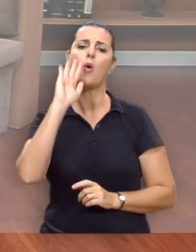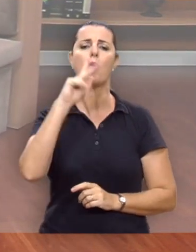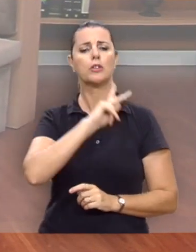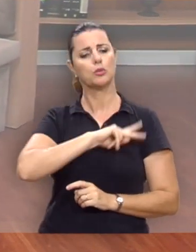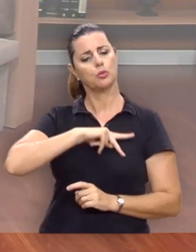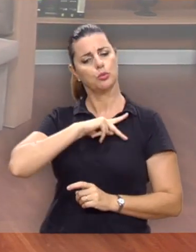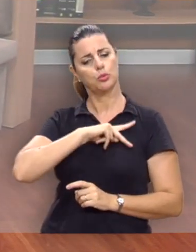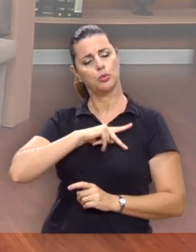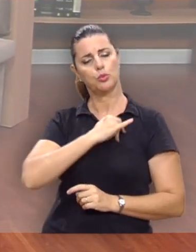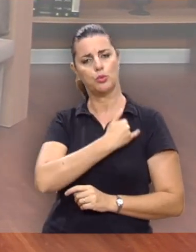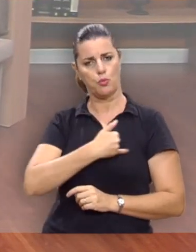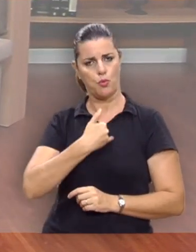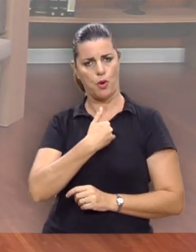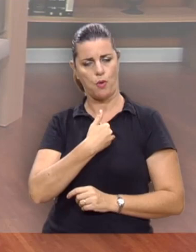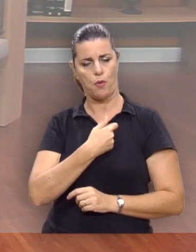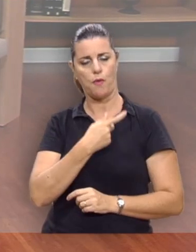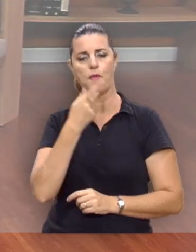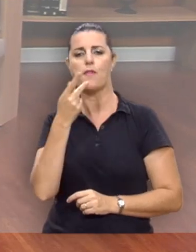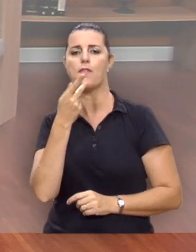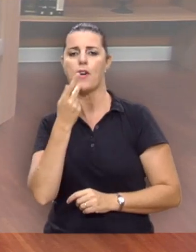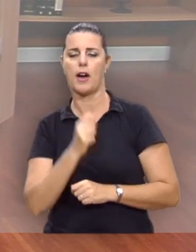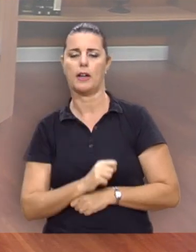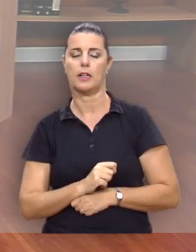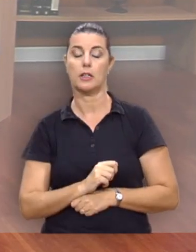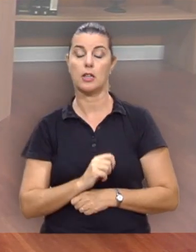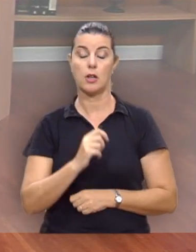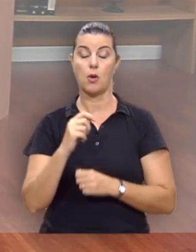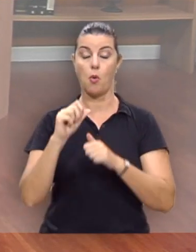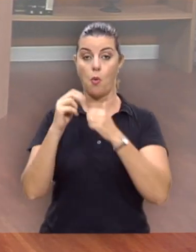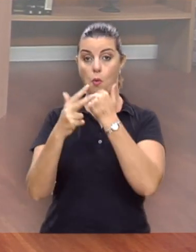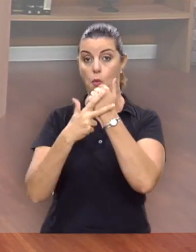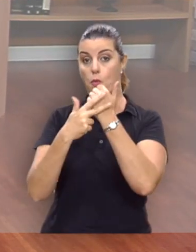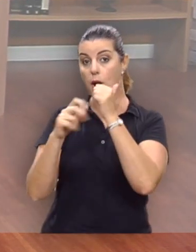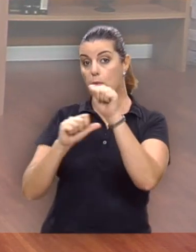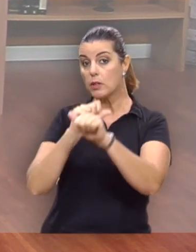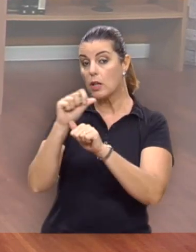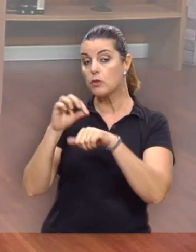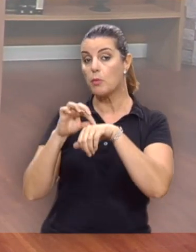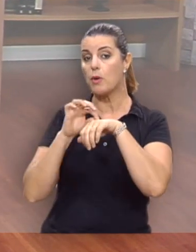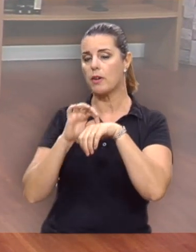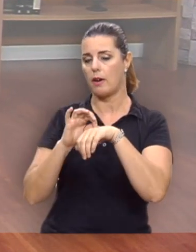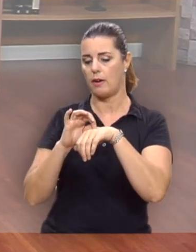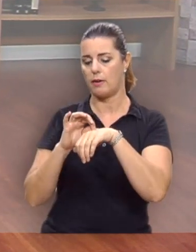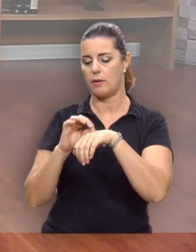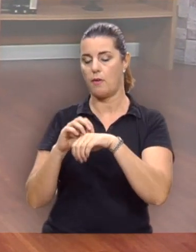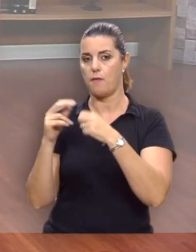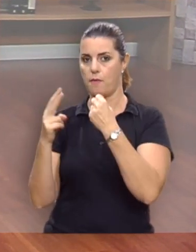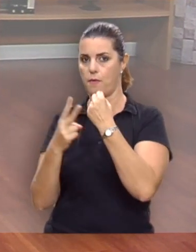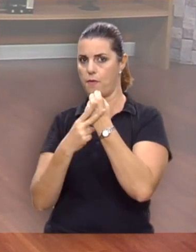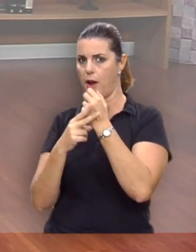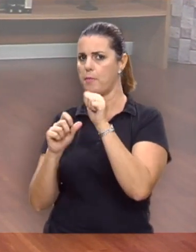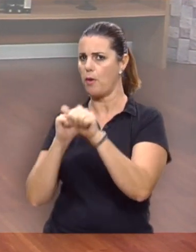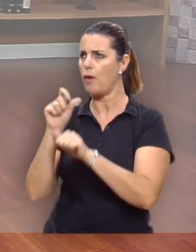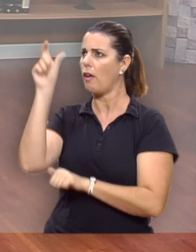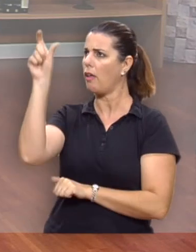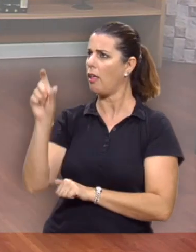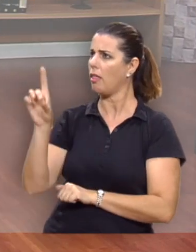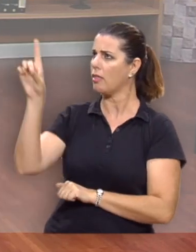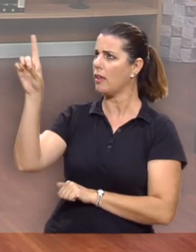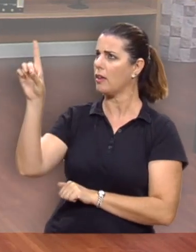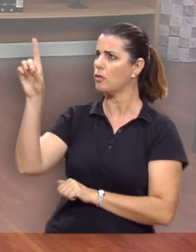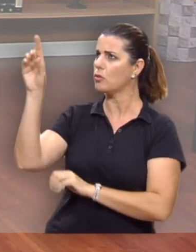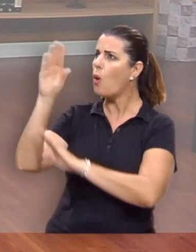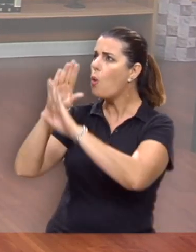apóstolo João diz que o Verbo se fez carne, nós precisamos entender que o Verbo, sendo Deus, nem os céus